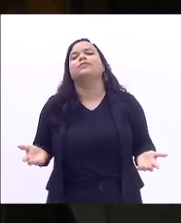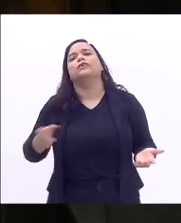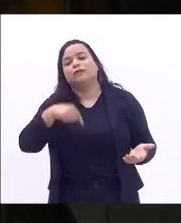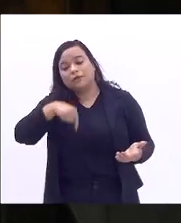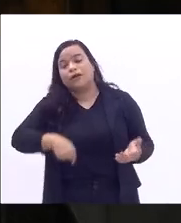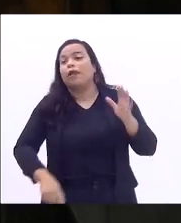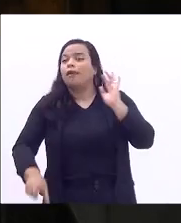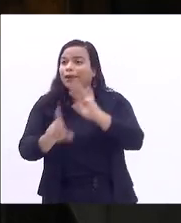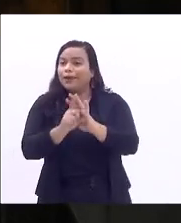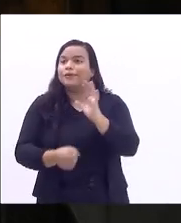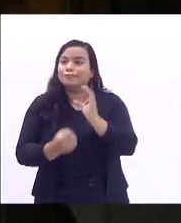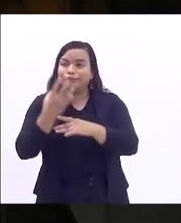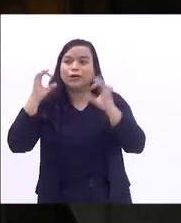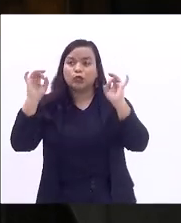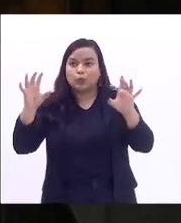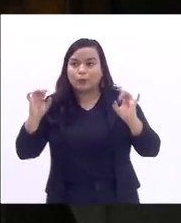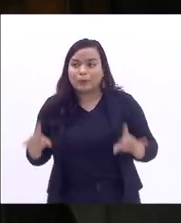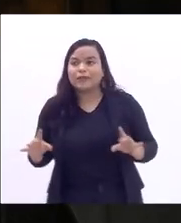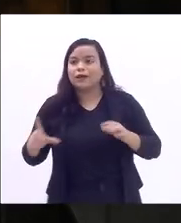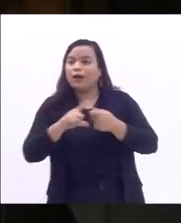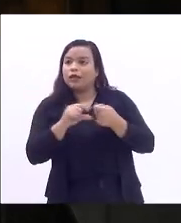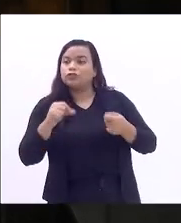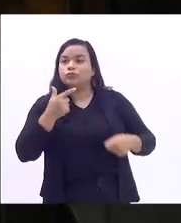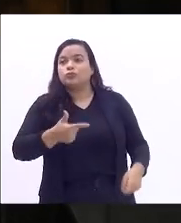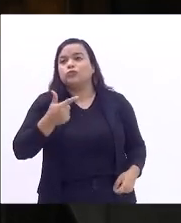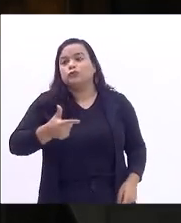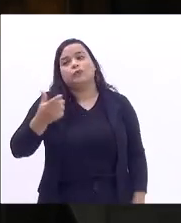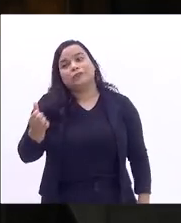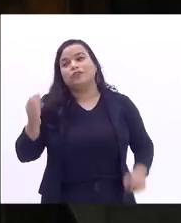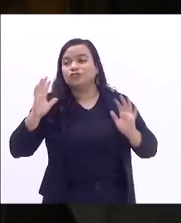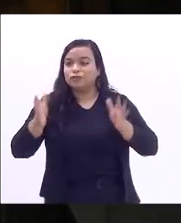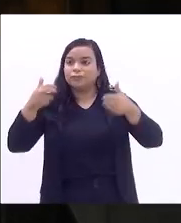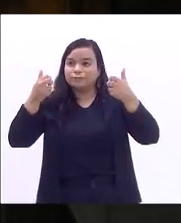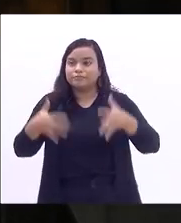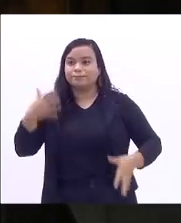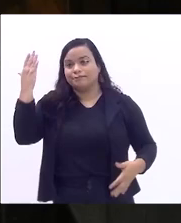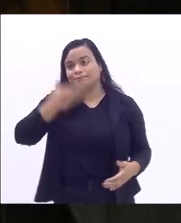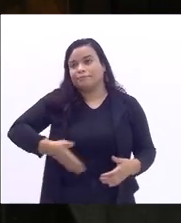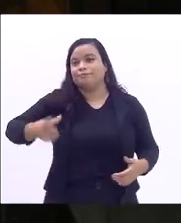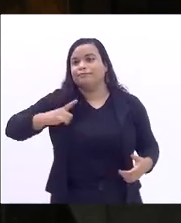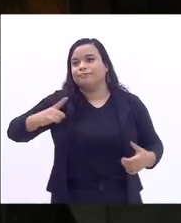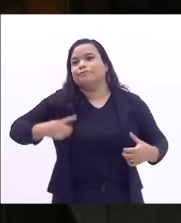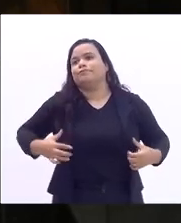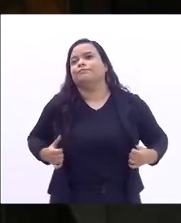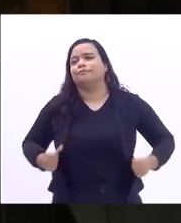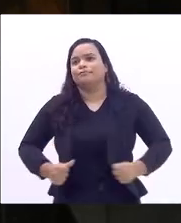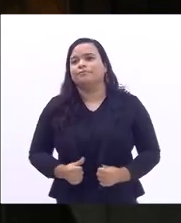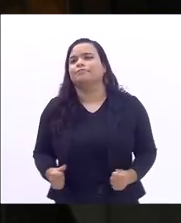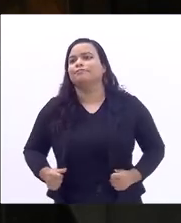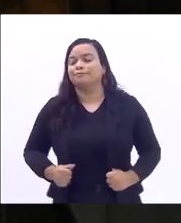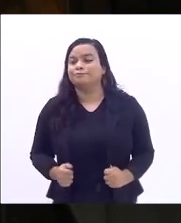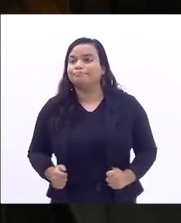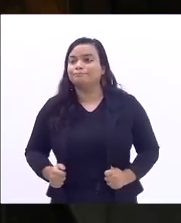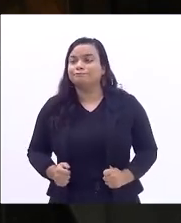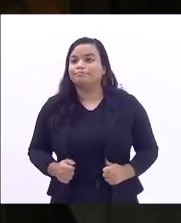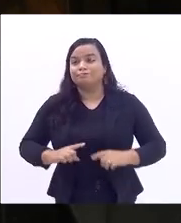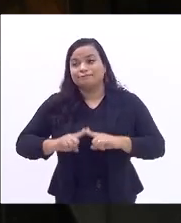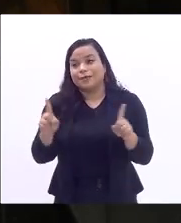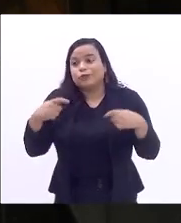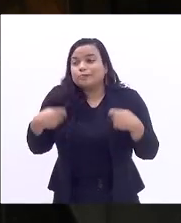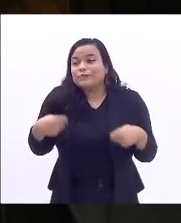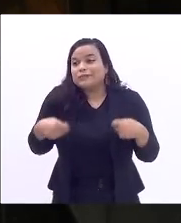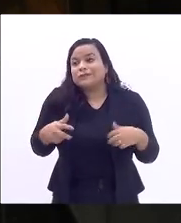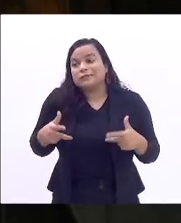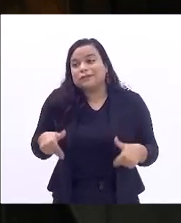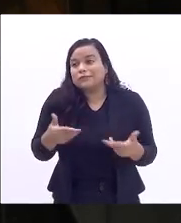Mônica para cumprir o que o artigo a deputada Renata já diz mas tem que